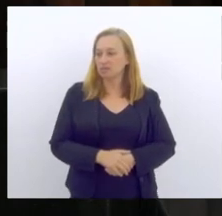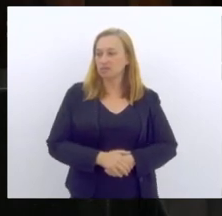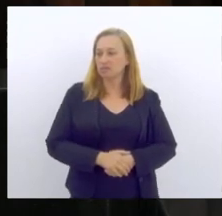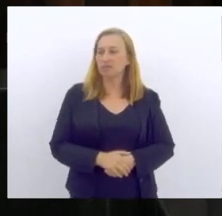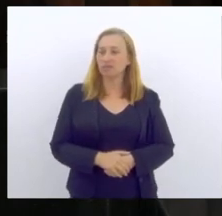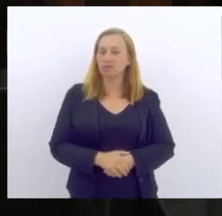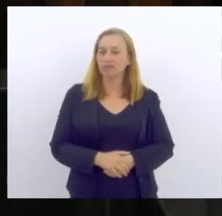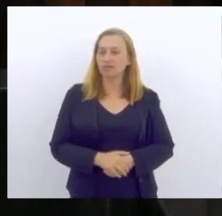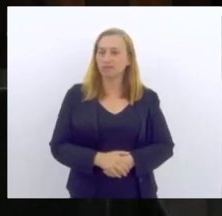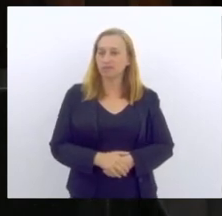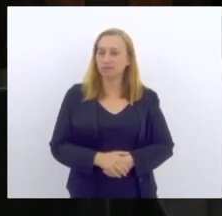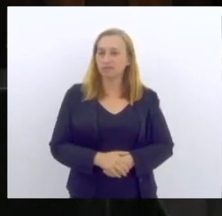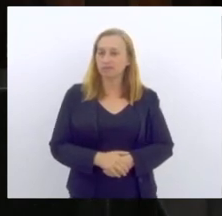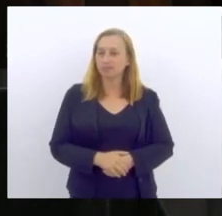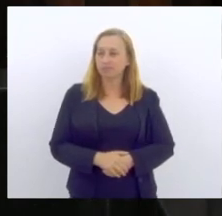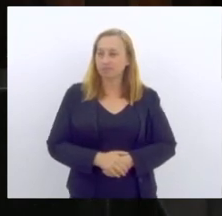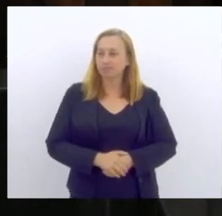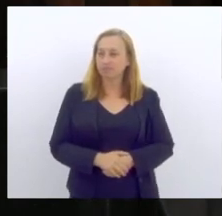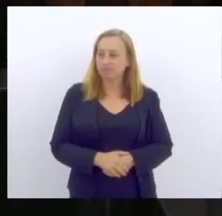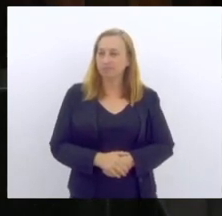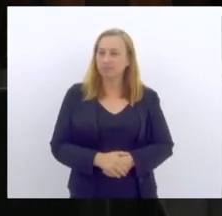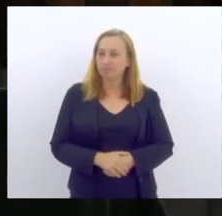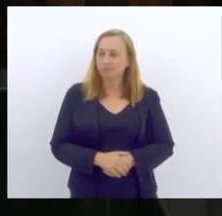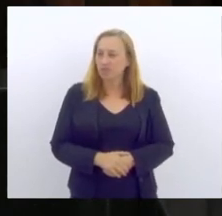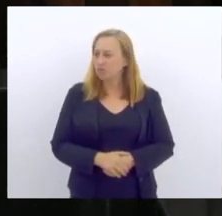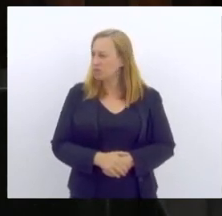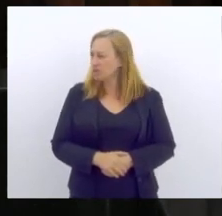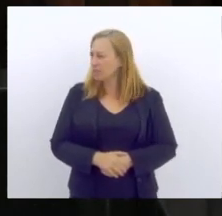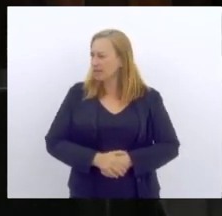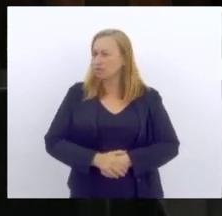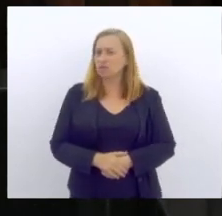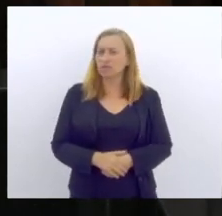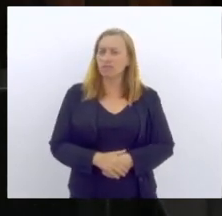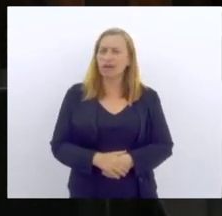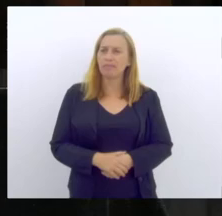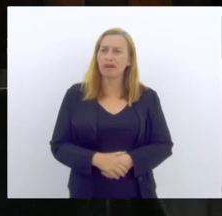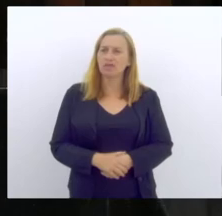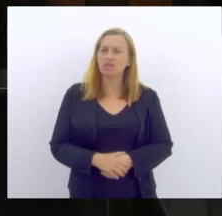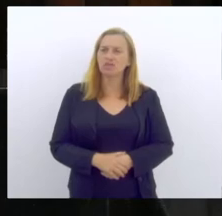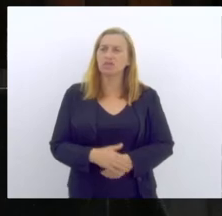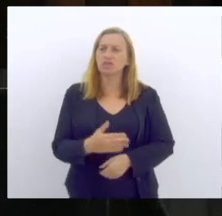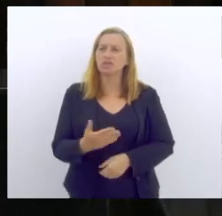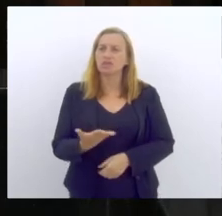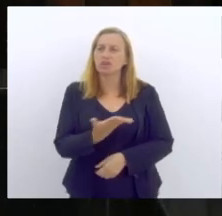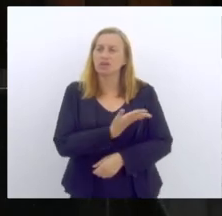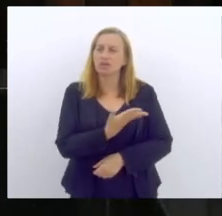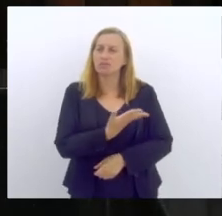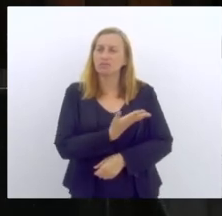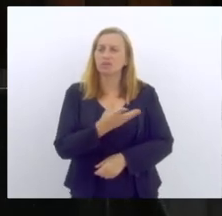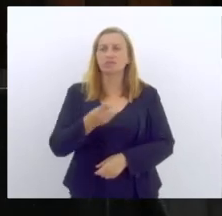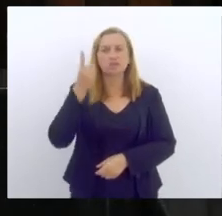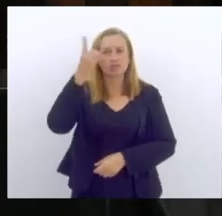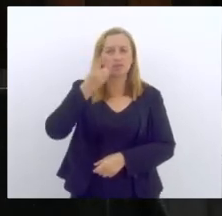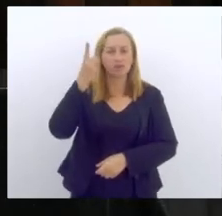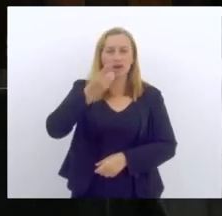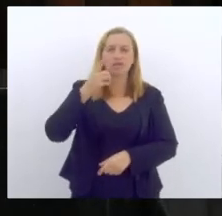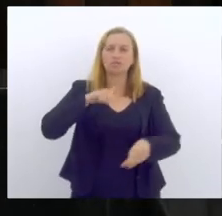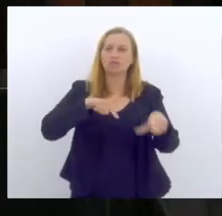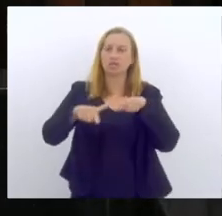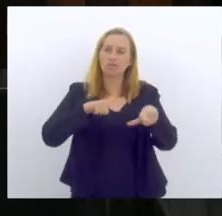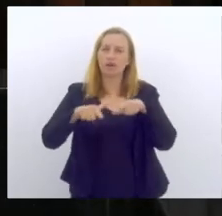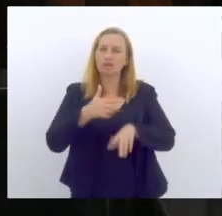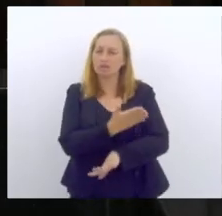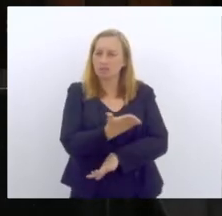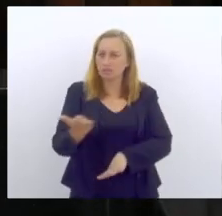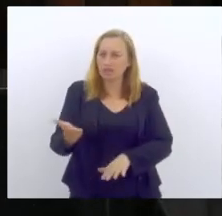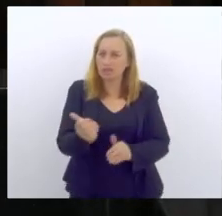a gente escuta muito falar do senhor né pelos amigos advogados trabalho que vocês fazem a frente da